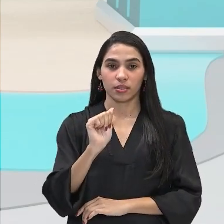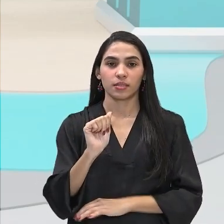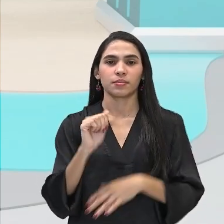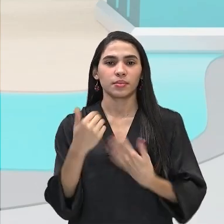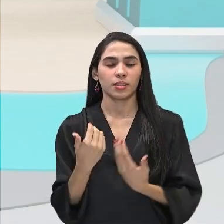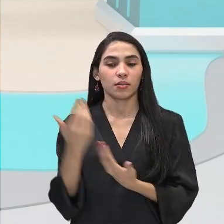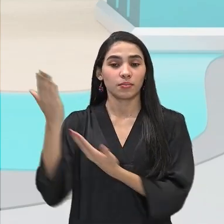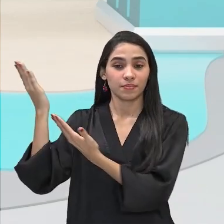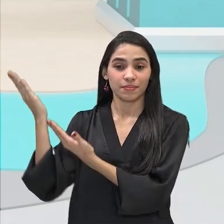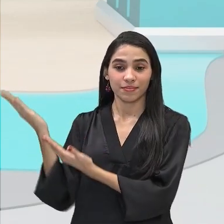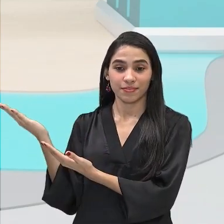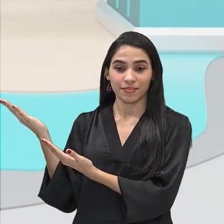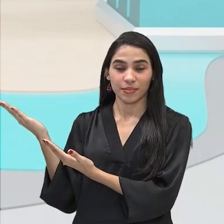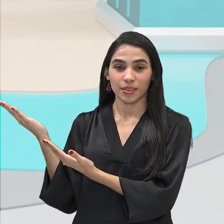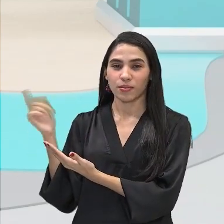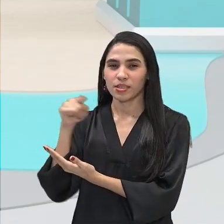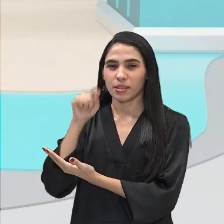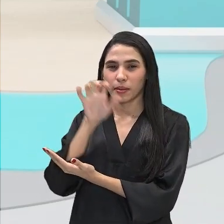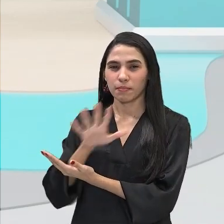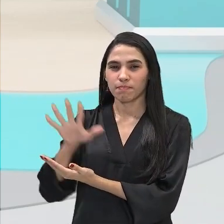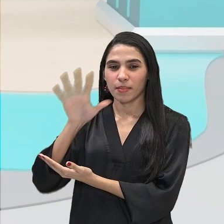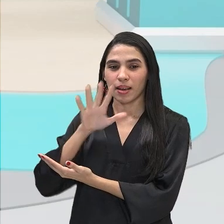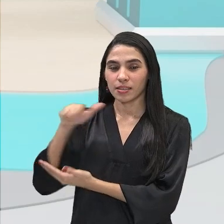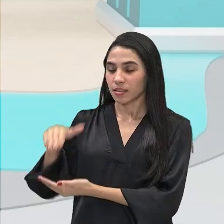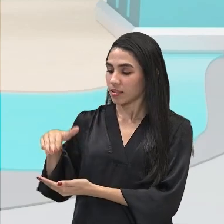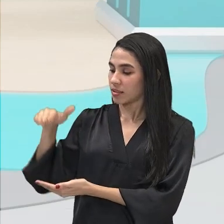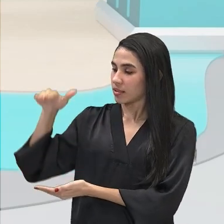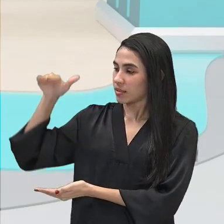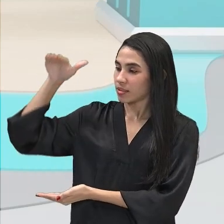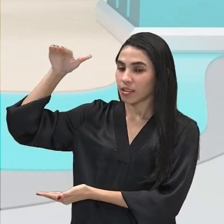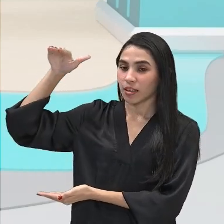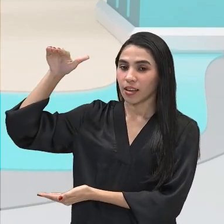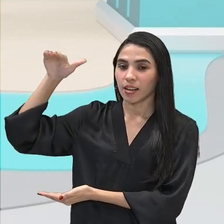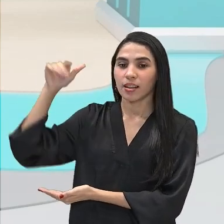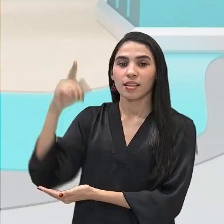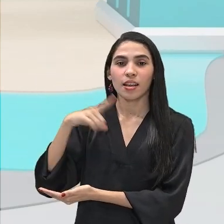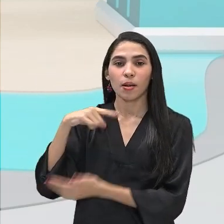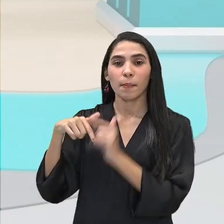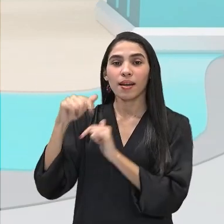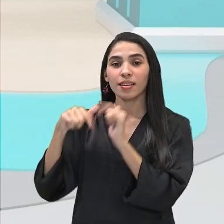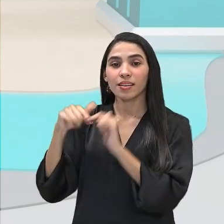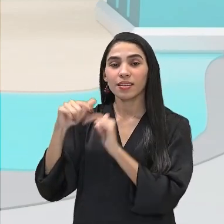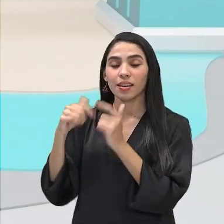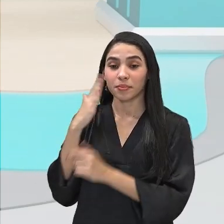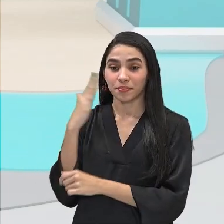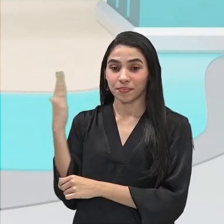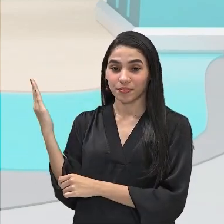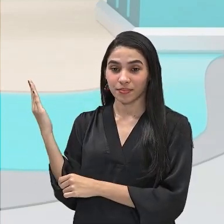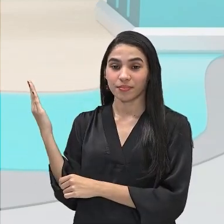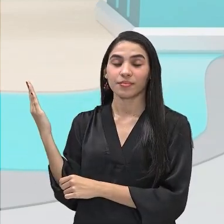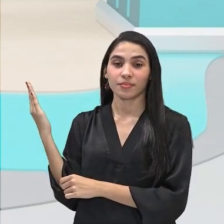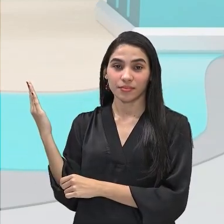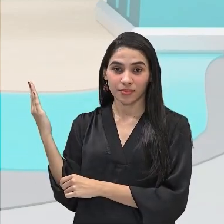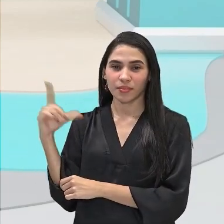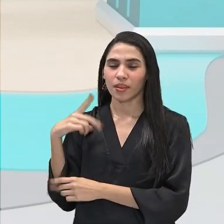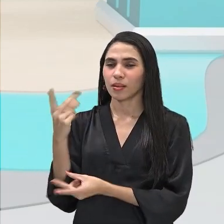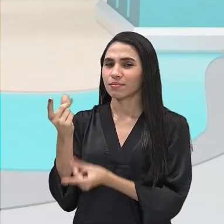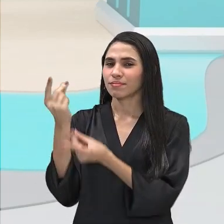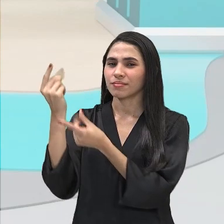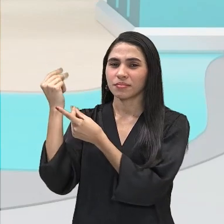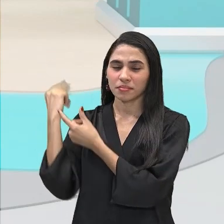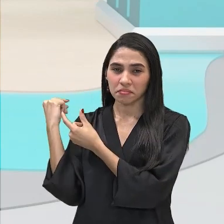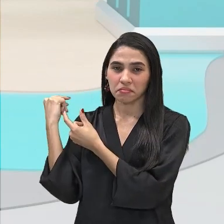meu lado, vocês podem observar que apareceu um objeto. E este objeto, muito antigamente, há